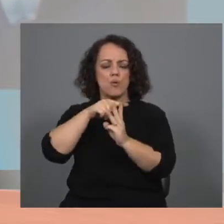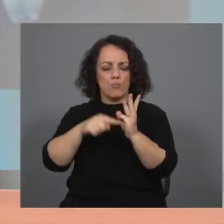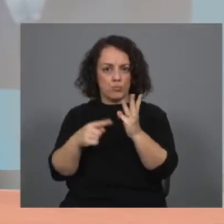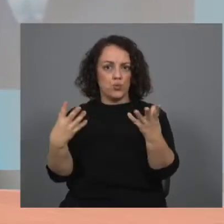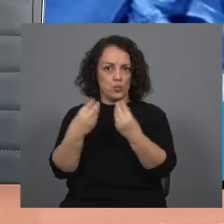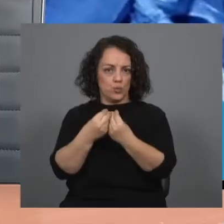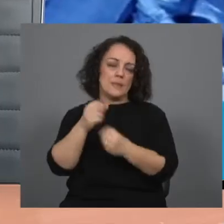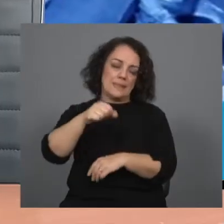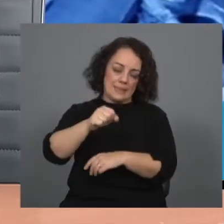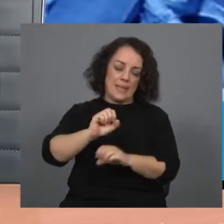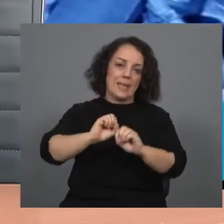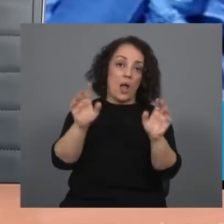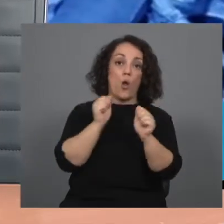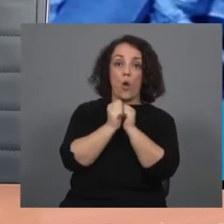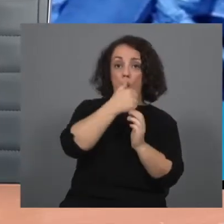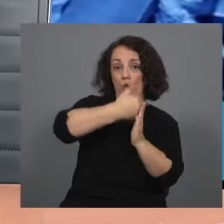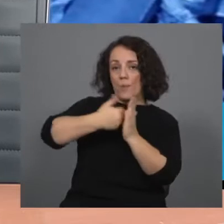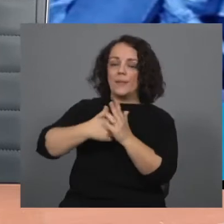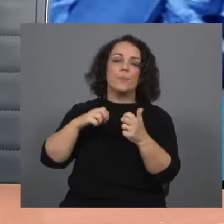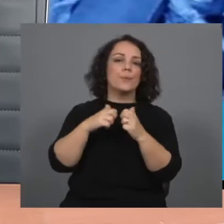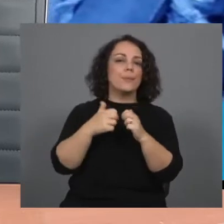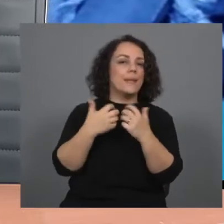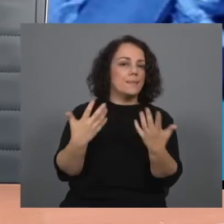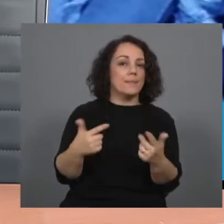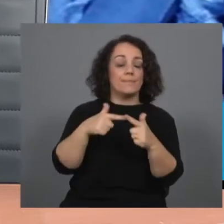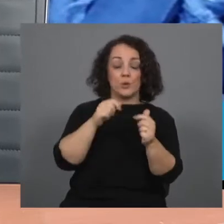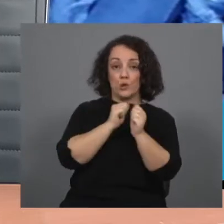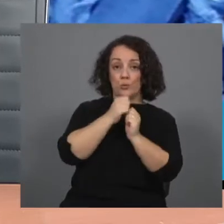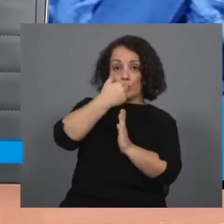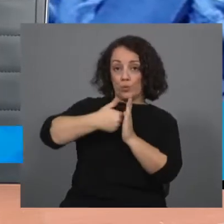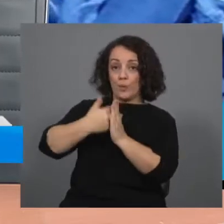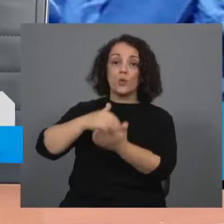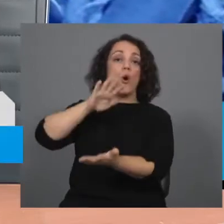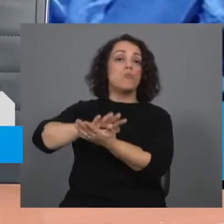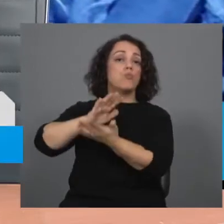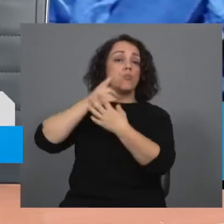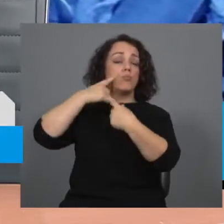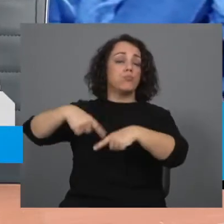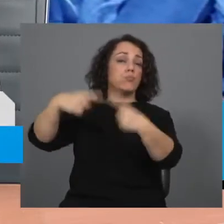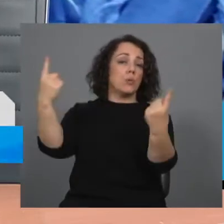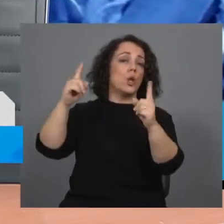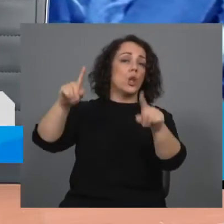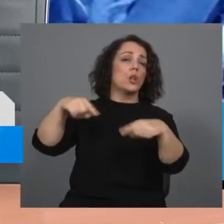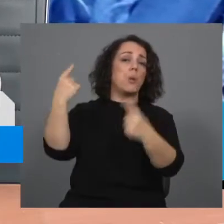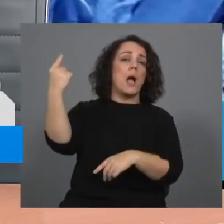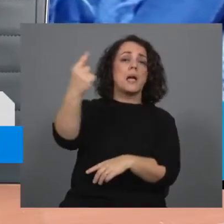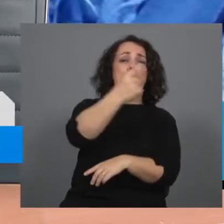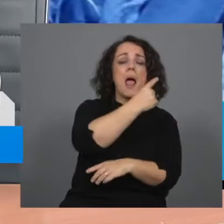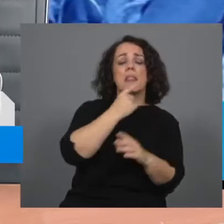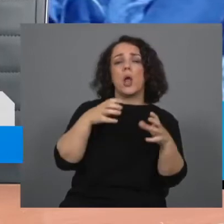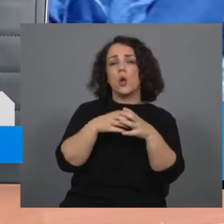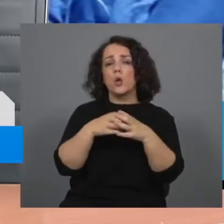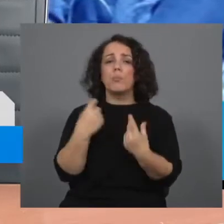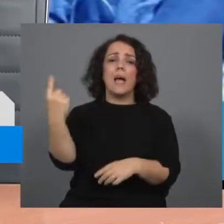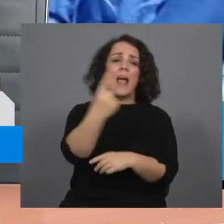trabalho conjunto. É claro que os documentos têm sempre um problema, não é? Os documentos são publicados e depois fica ao critério de cada diocese, de cada grupo, de cada